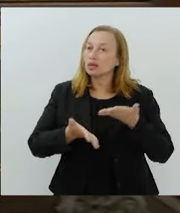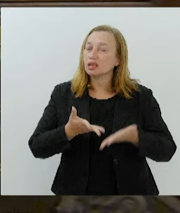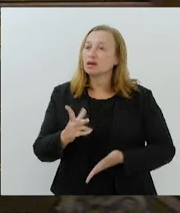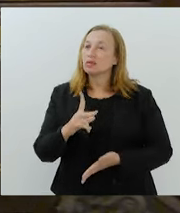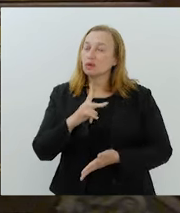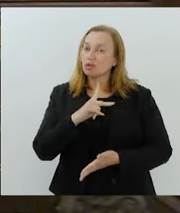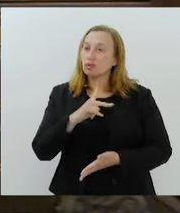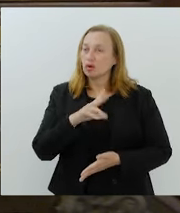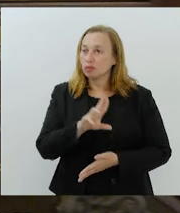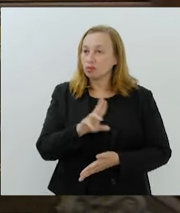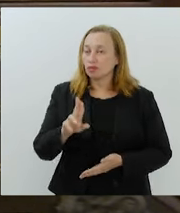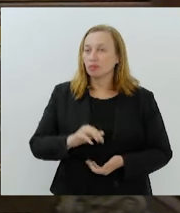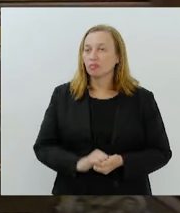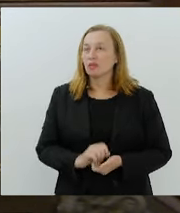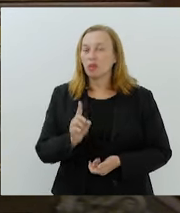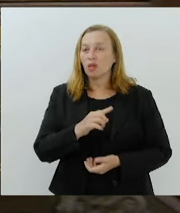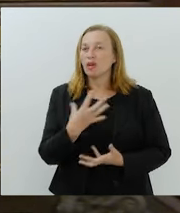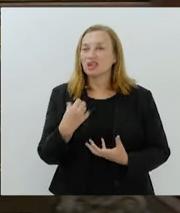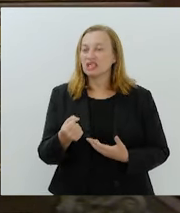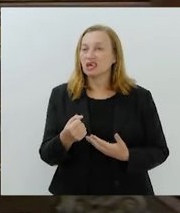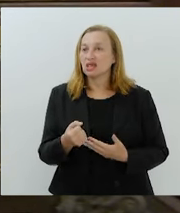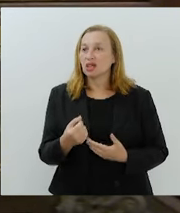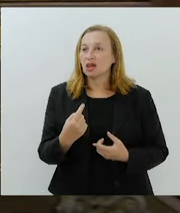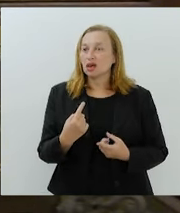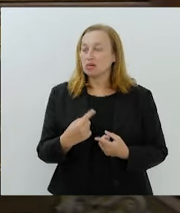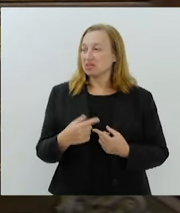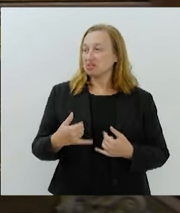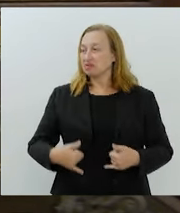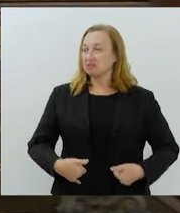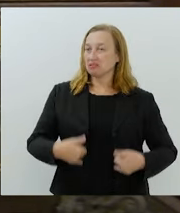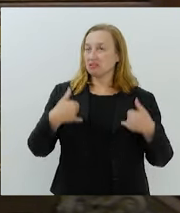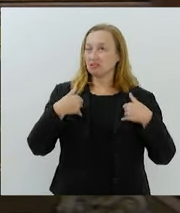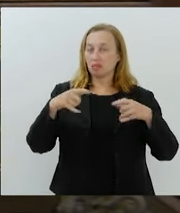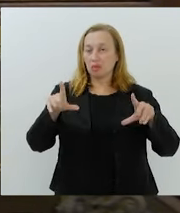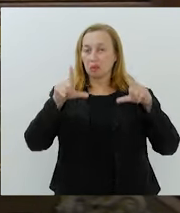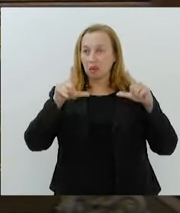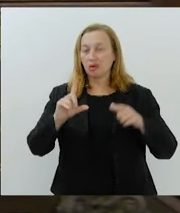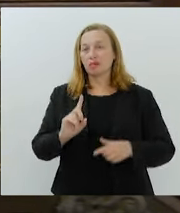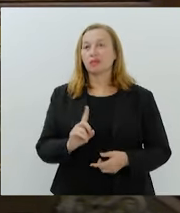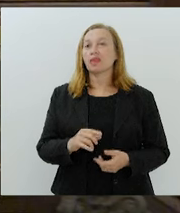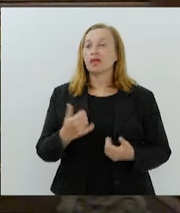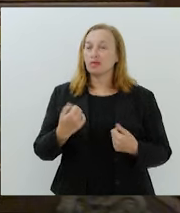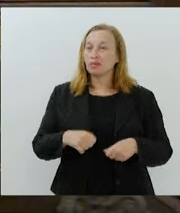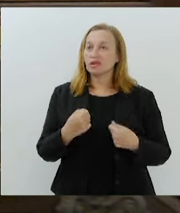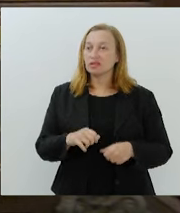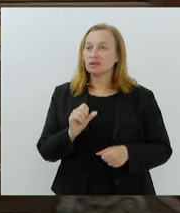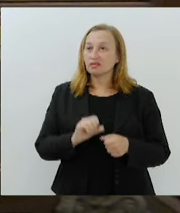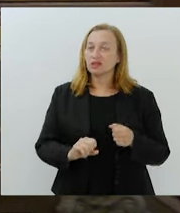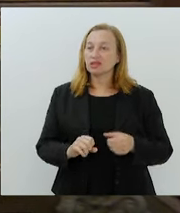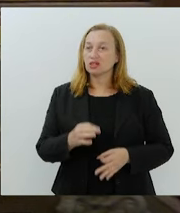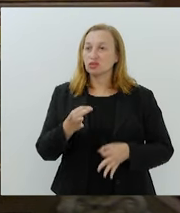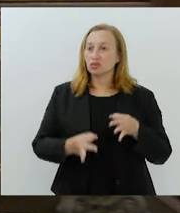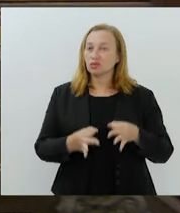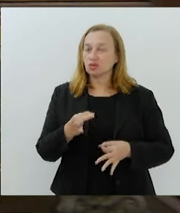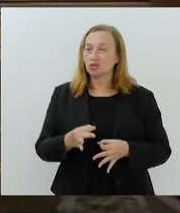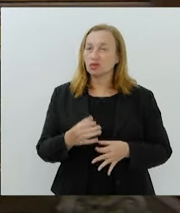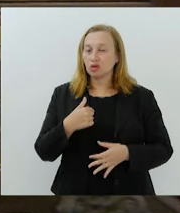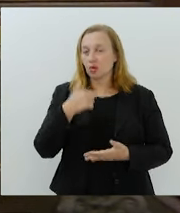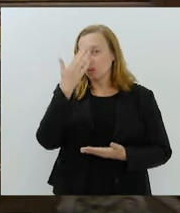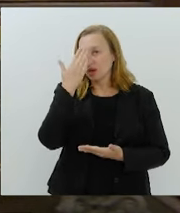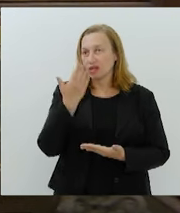biografia. Não aceita por ter prestígio e visibilidade. Tem que fazer jus ao que eu